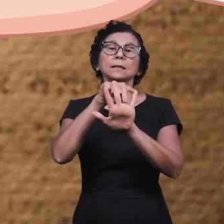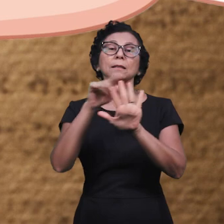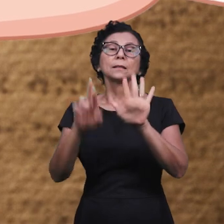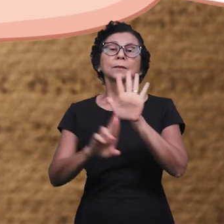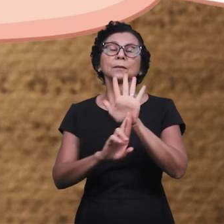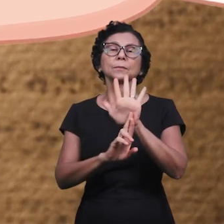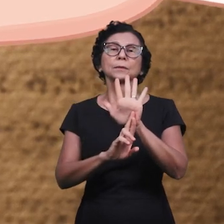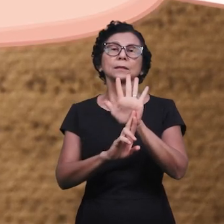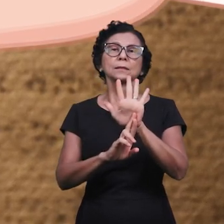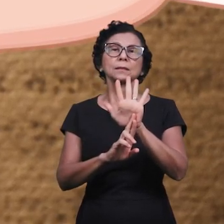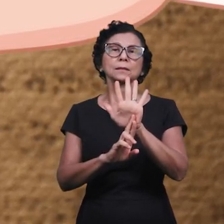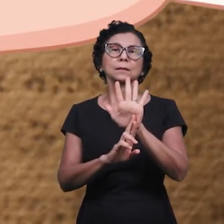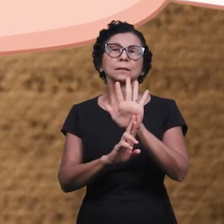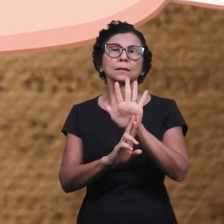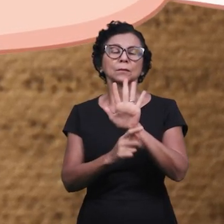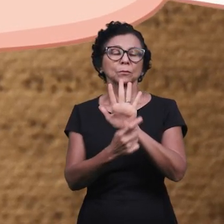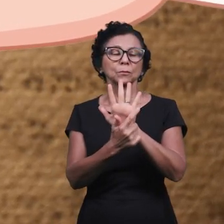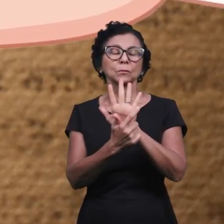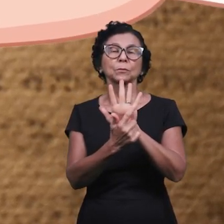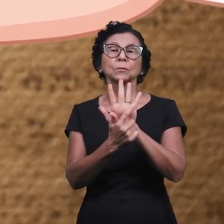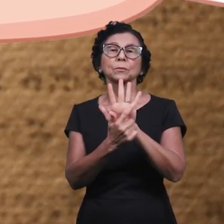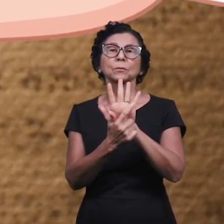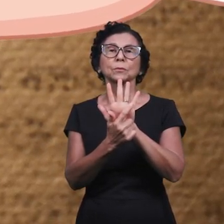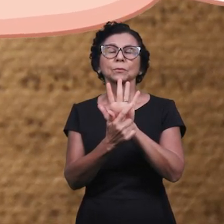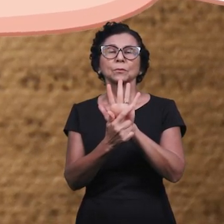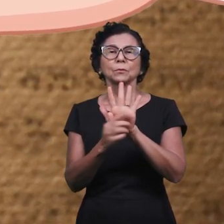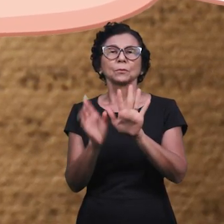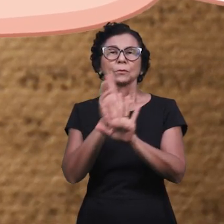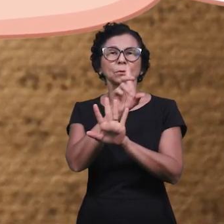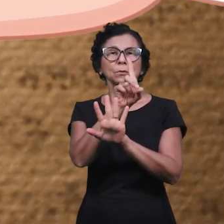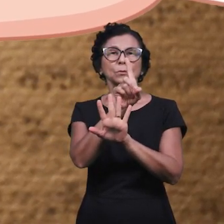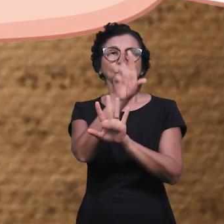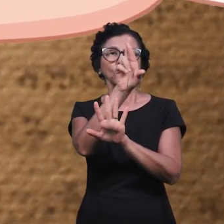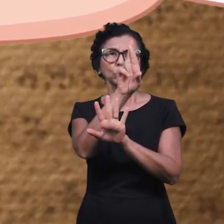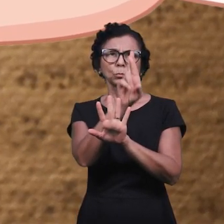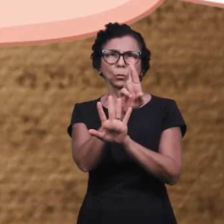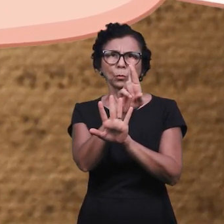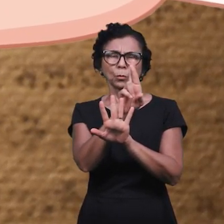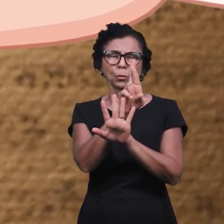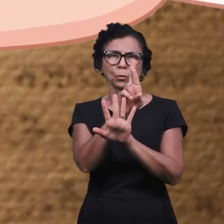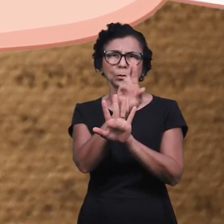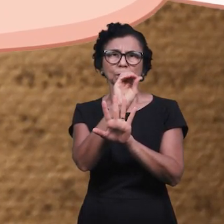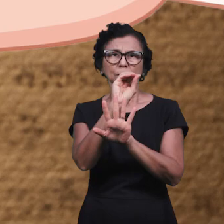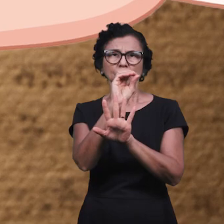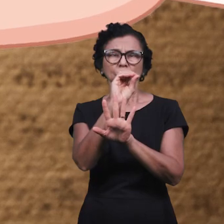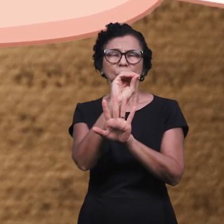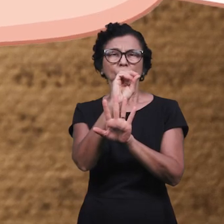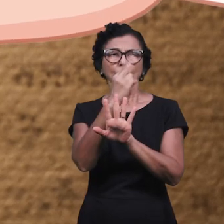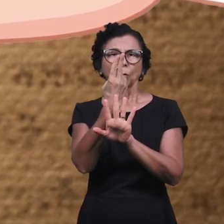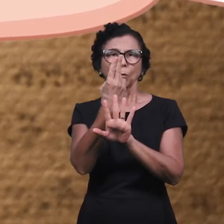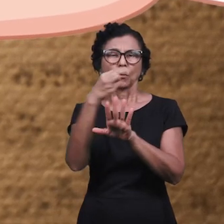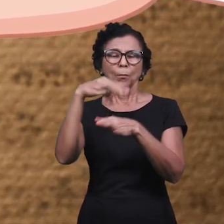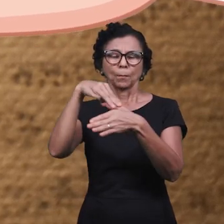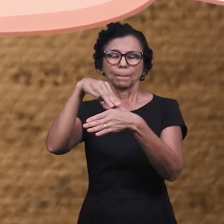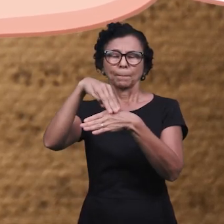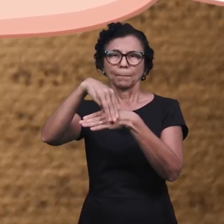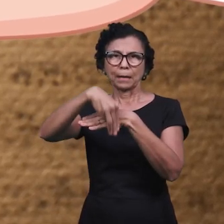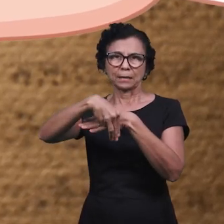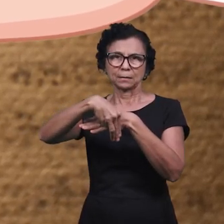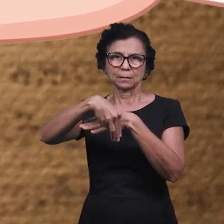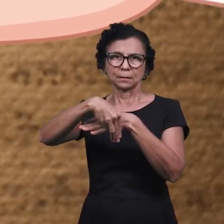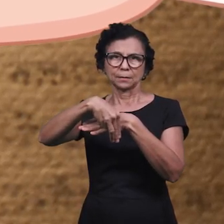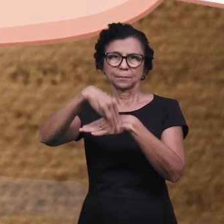aqui no dedo mínimo, o doutor ou mestre, né? E nós vamos,